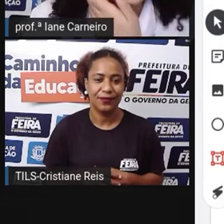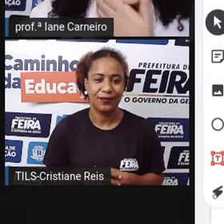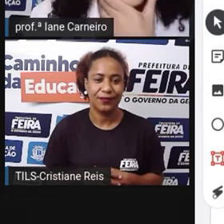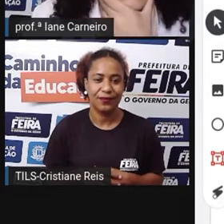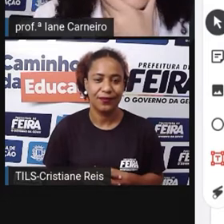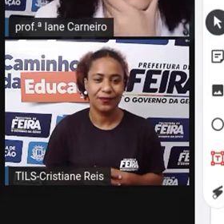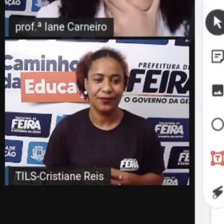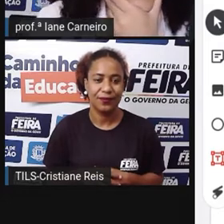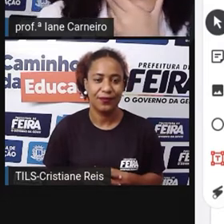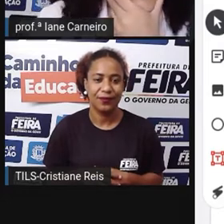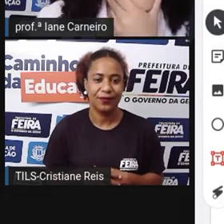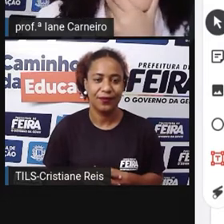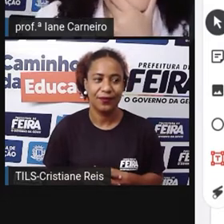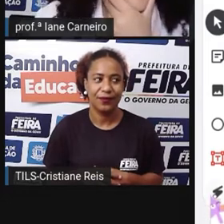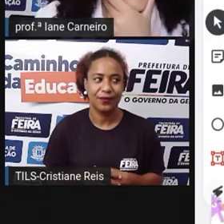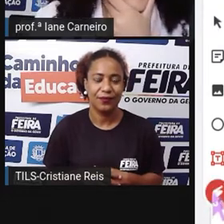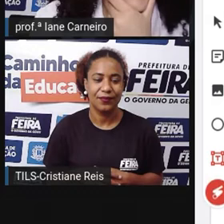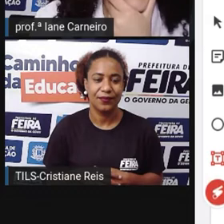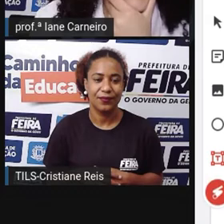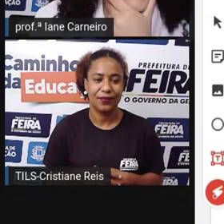Pronto. Aqui agora, ó.